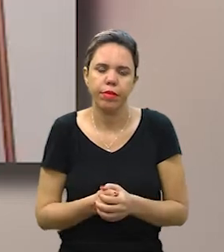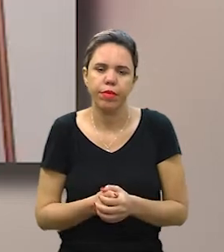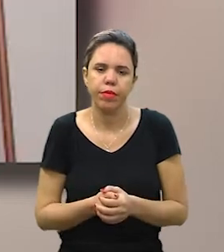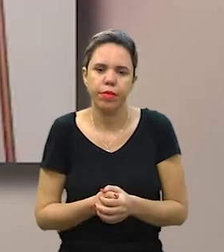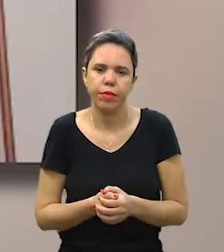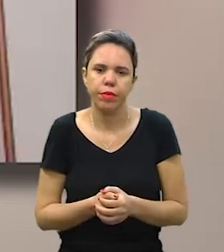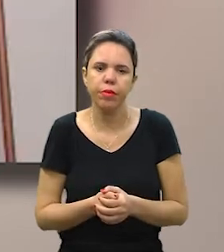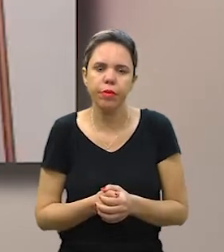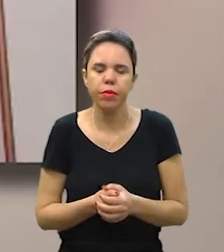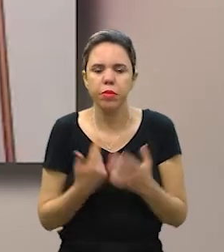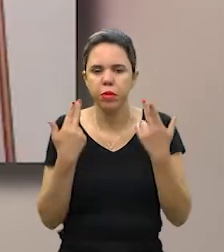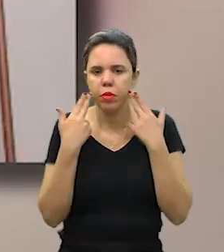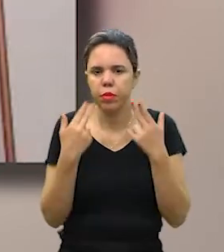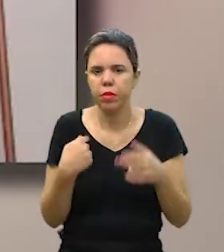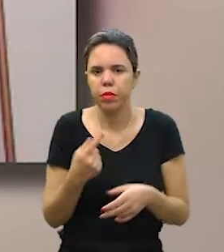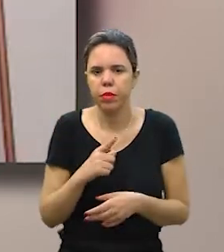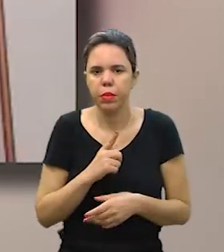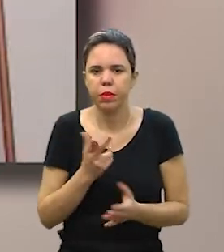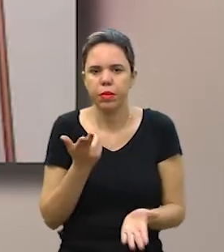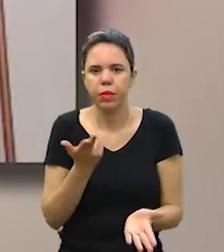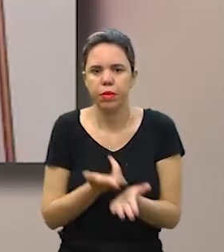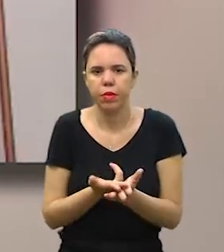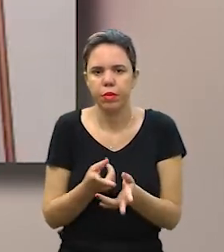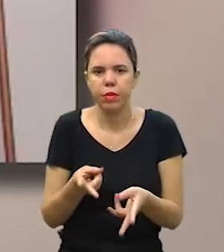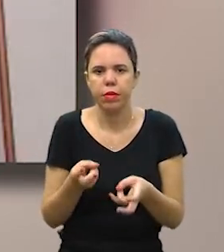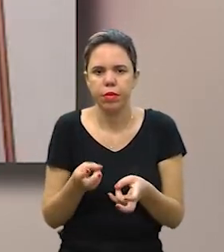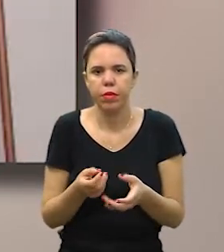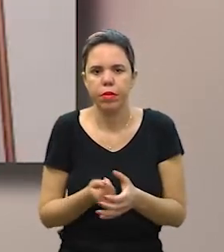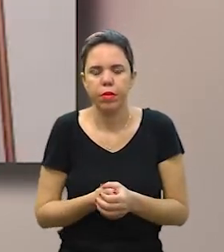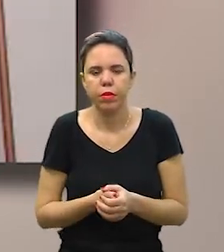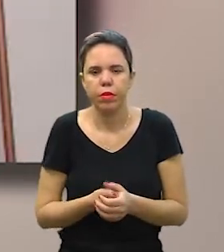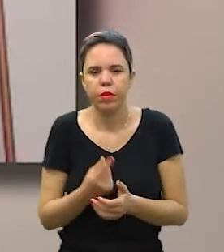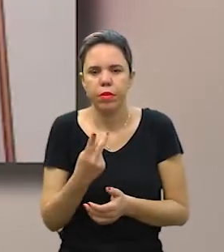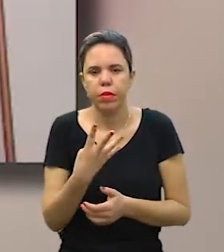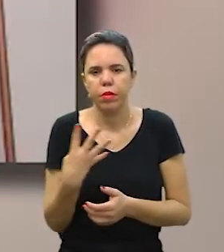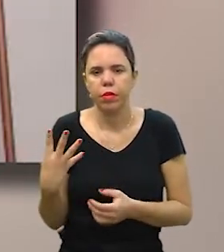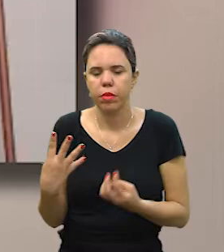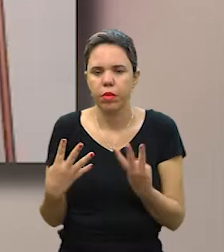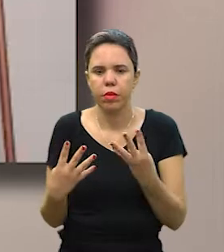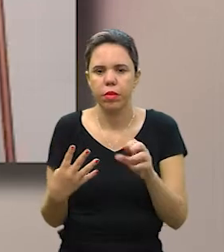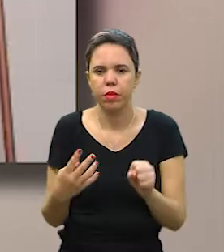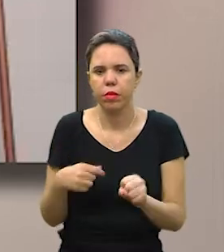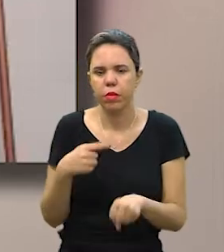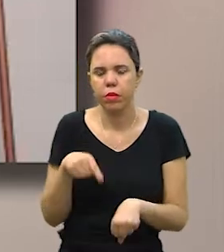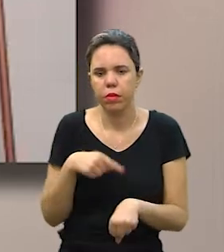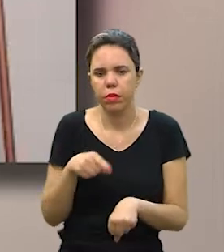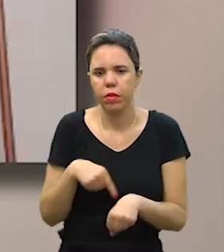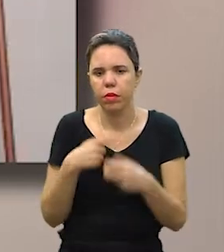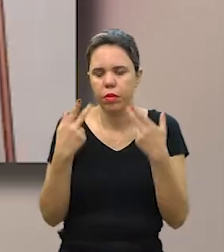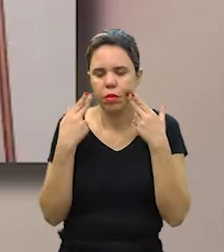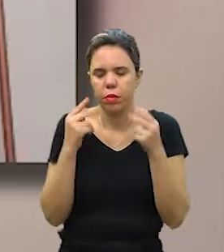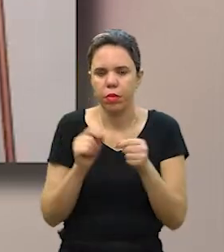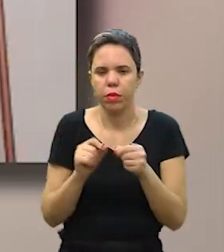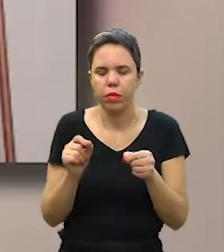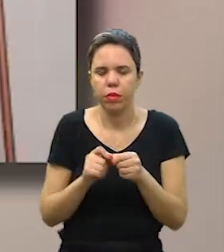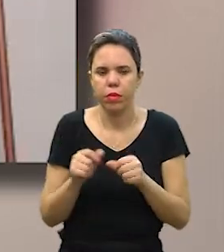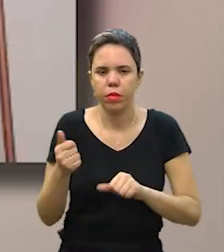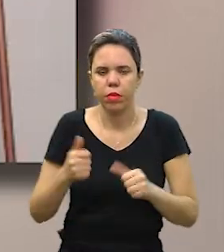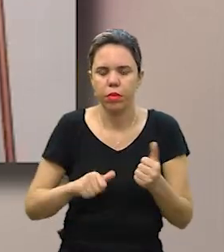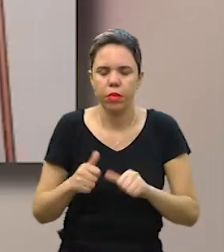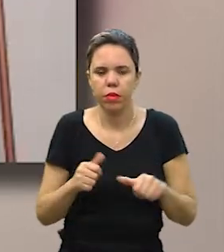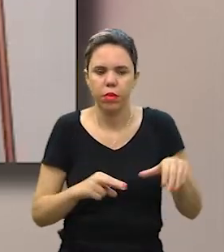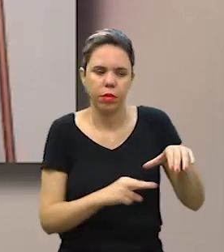diferente. Normalmente a gente interna para observação, 24, 48 horas, normalmente faz aí